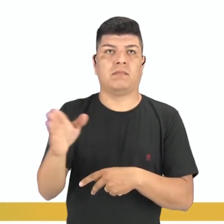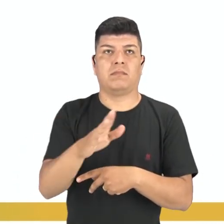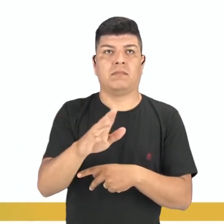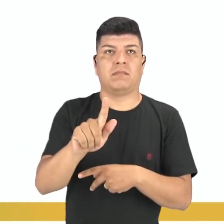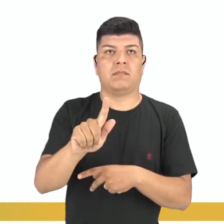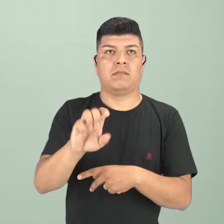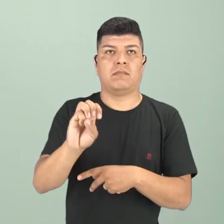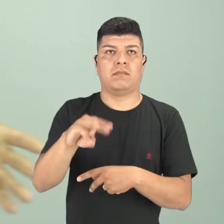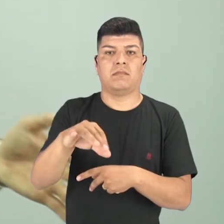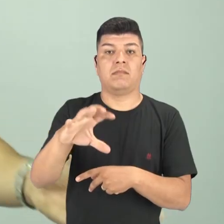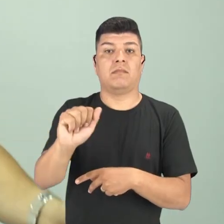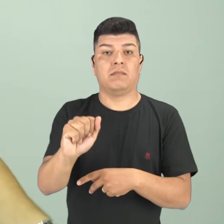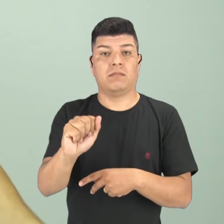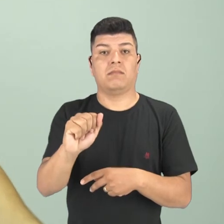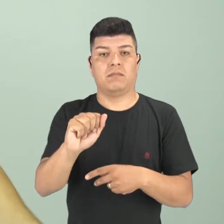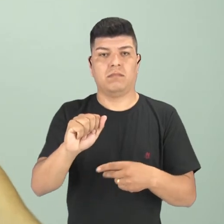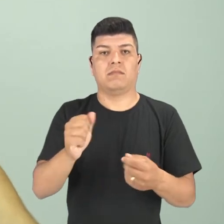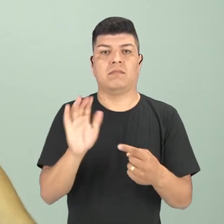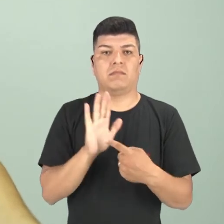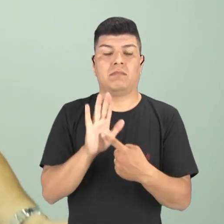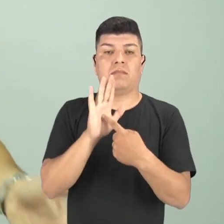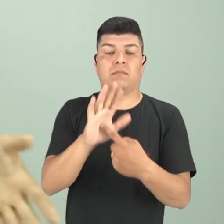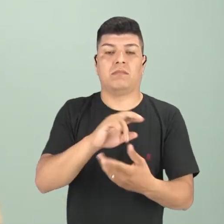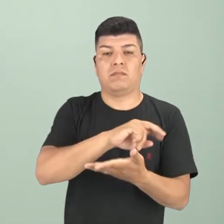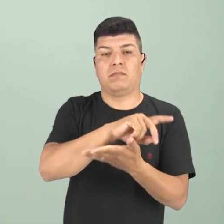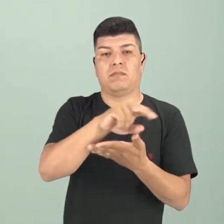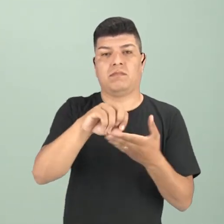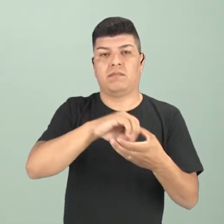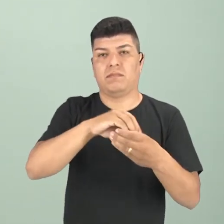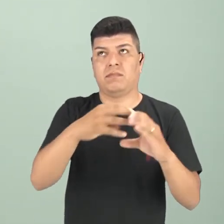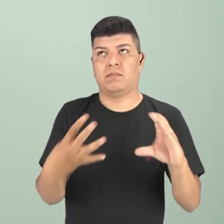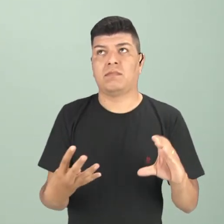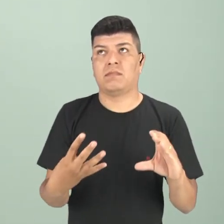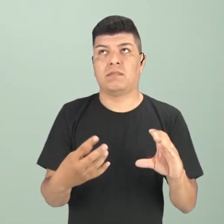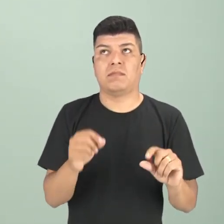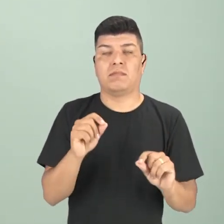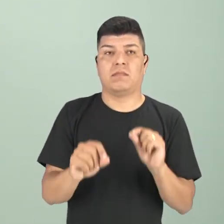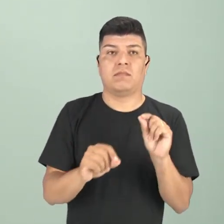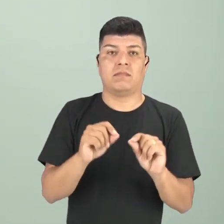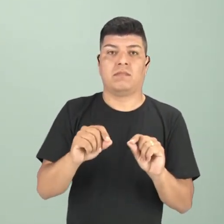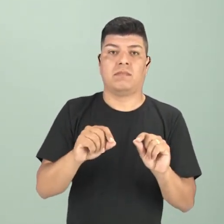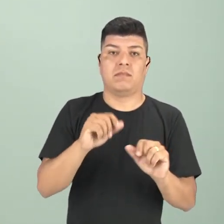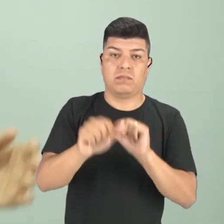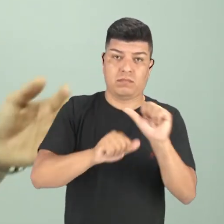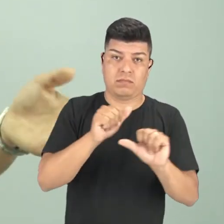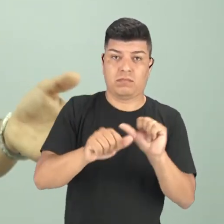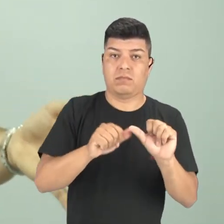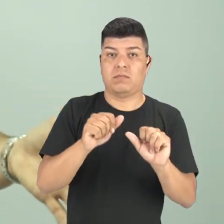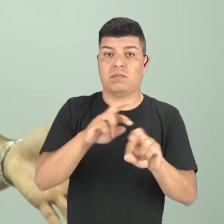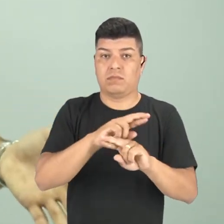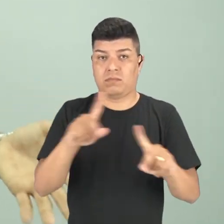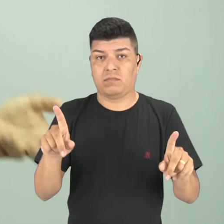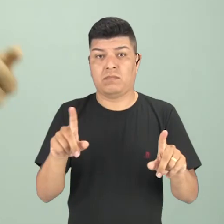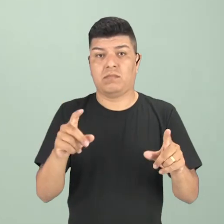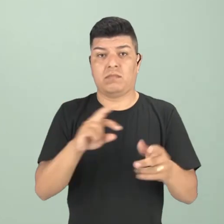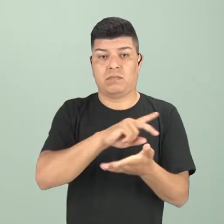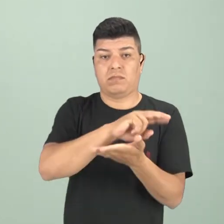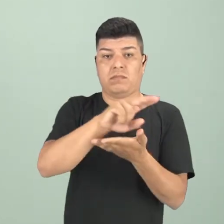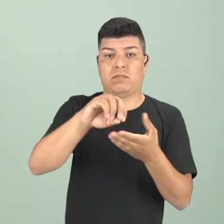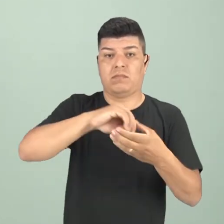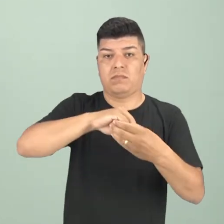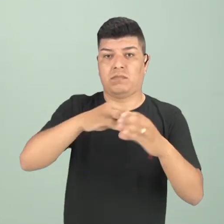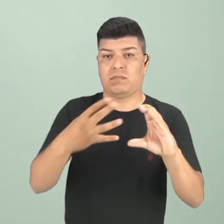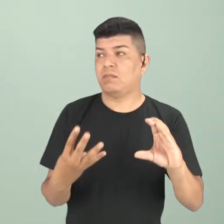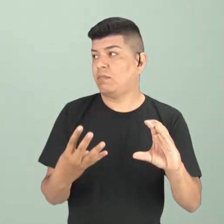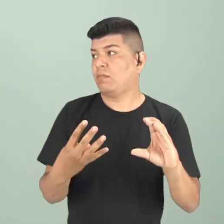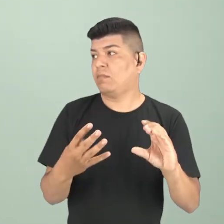Tropia um gene que expressa várias características tá a interação gênica é o inverso porque eu tenho várias características